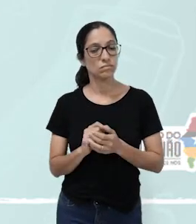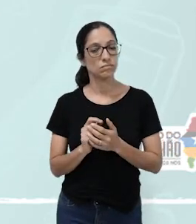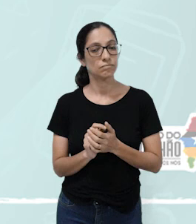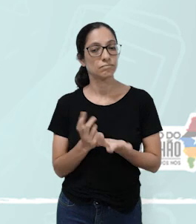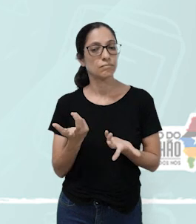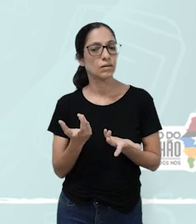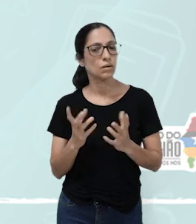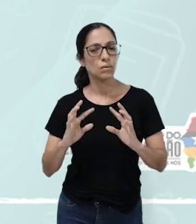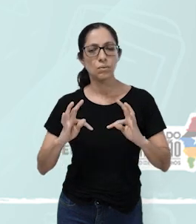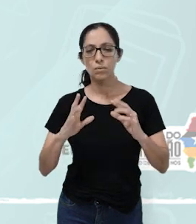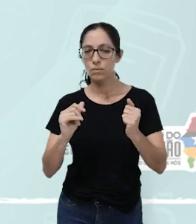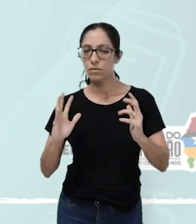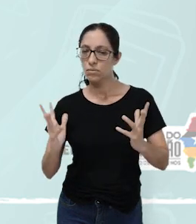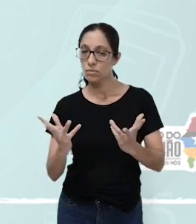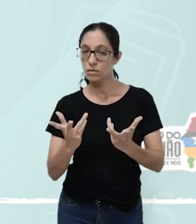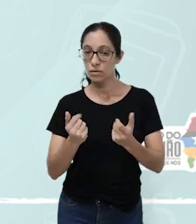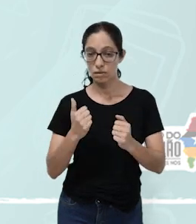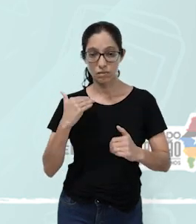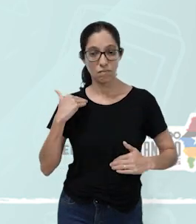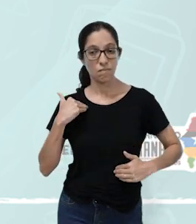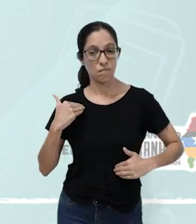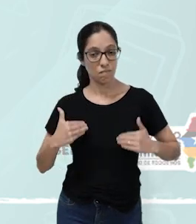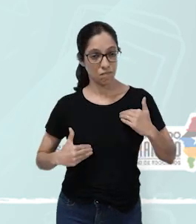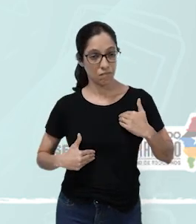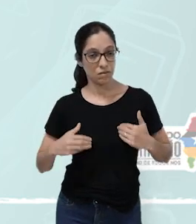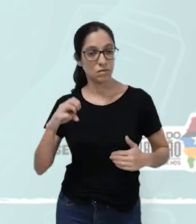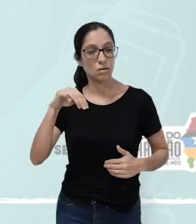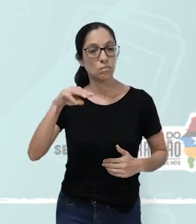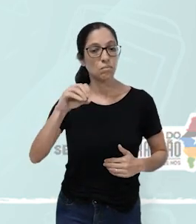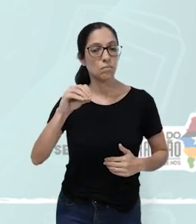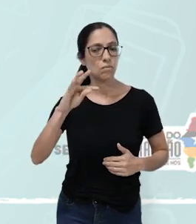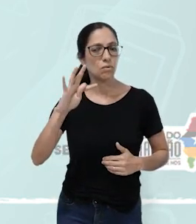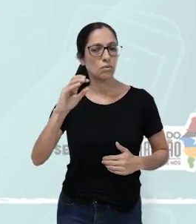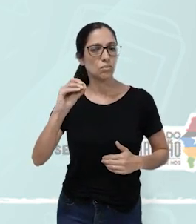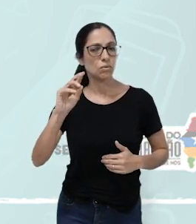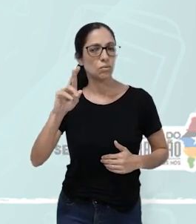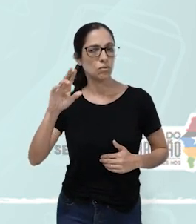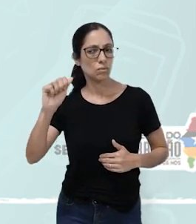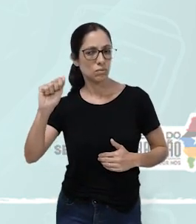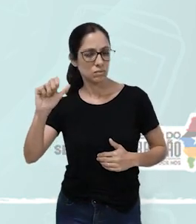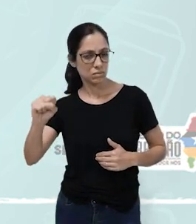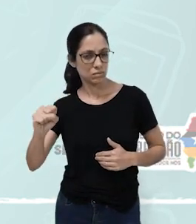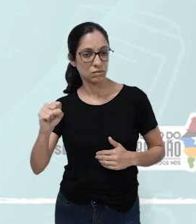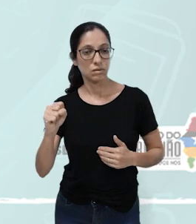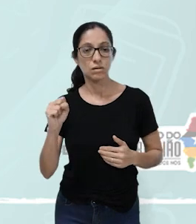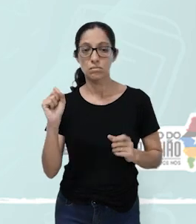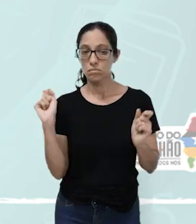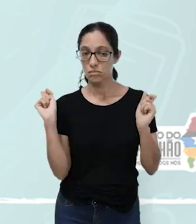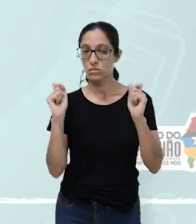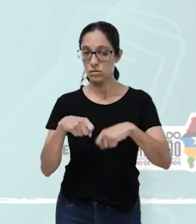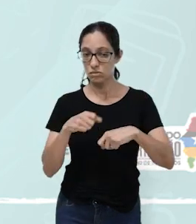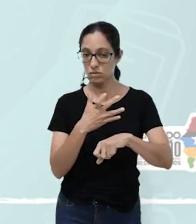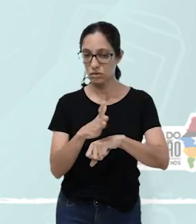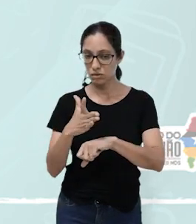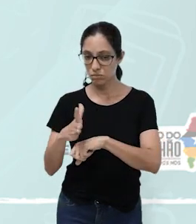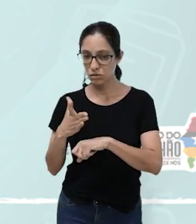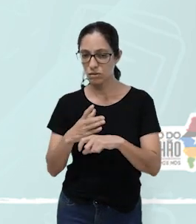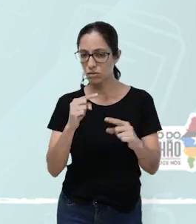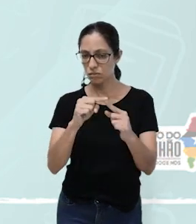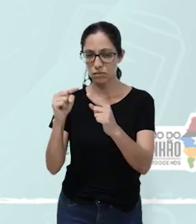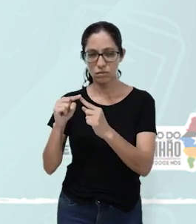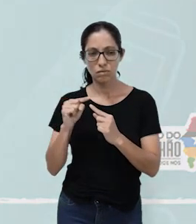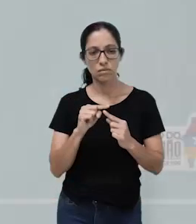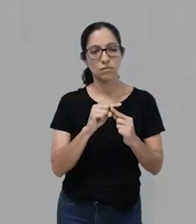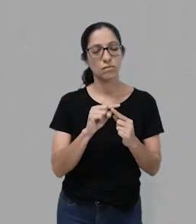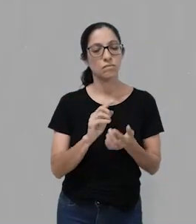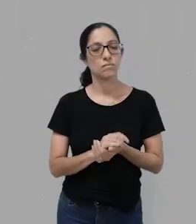palavras, são todas as qualidades físicas motoras passíveis de treinamento, comumente classificadas em diversos